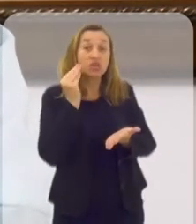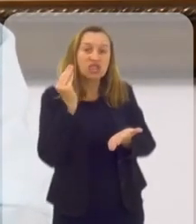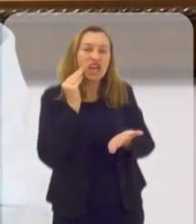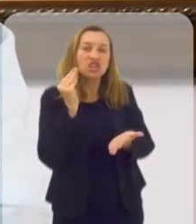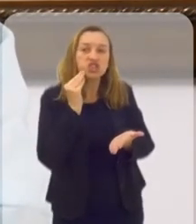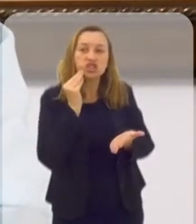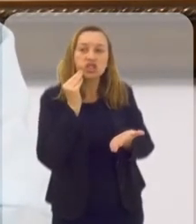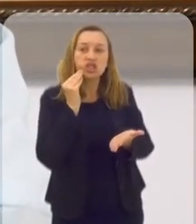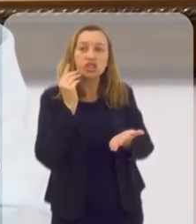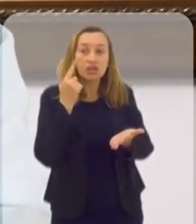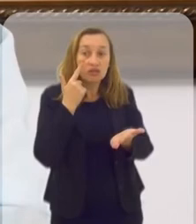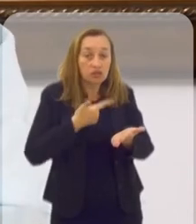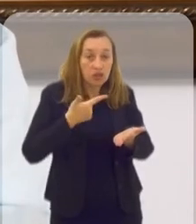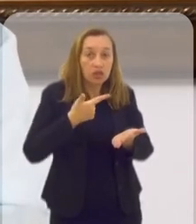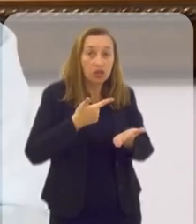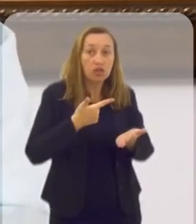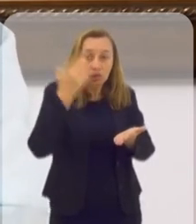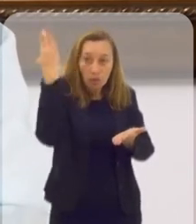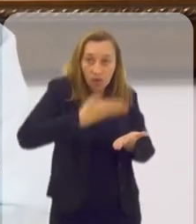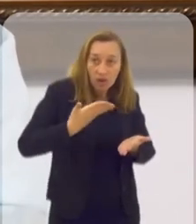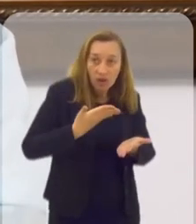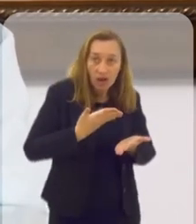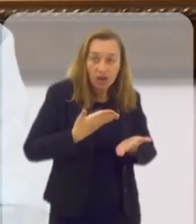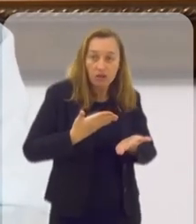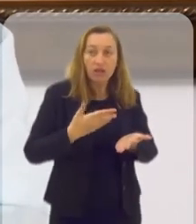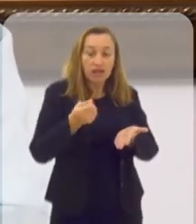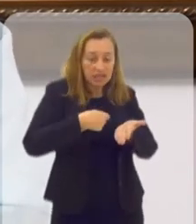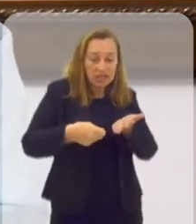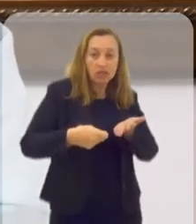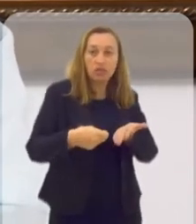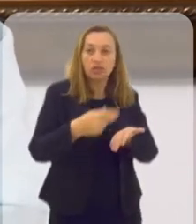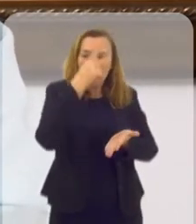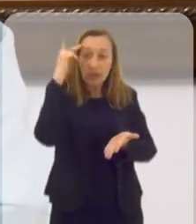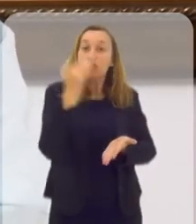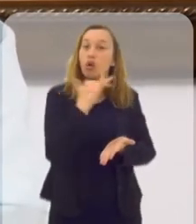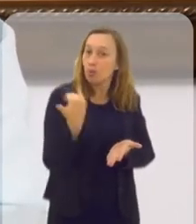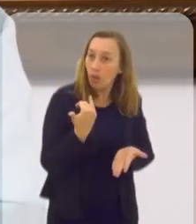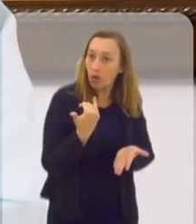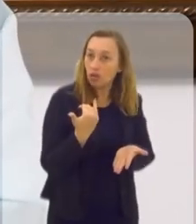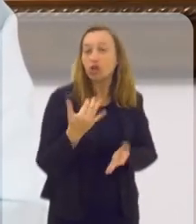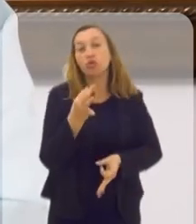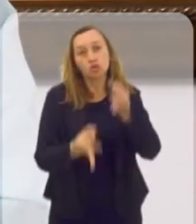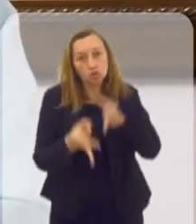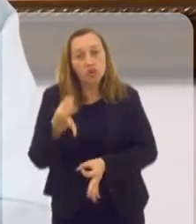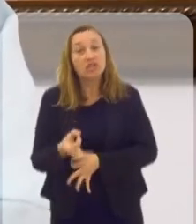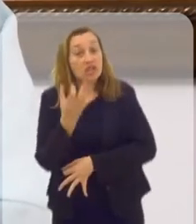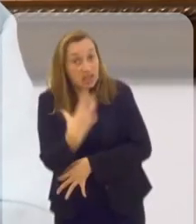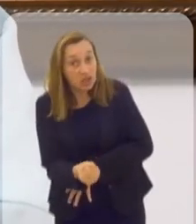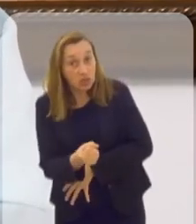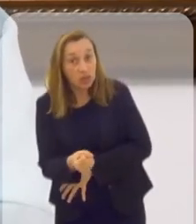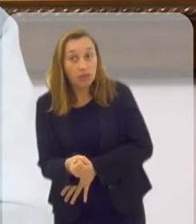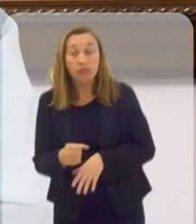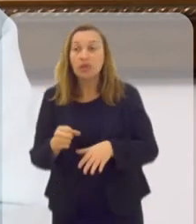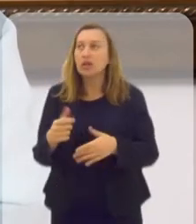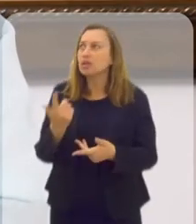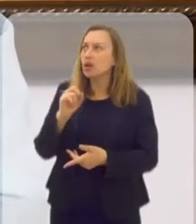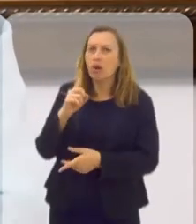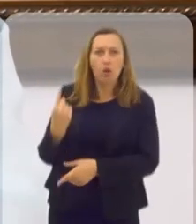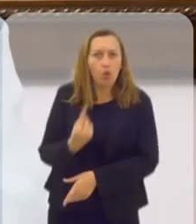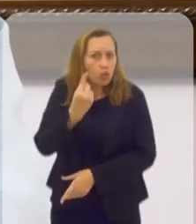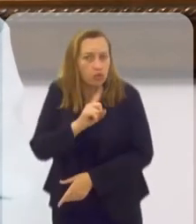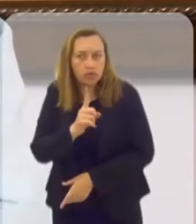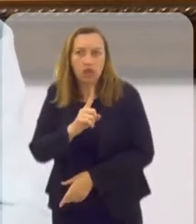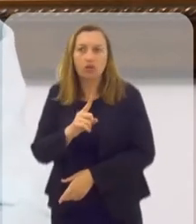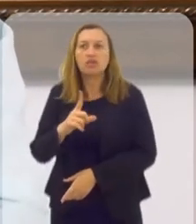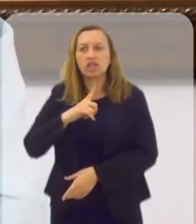testes grafoscópicos e se reconheceu como uma assinatura do indivíduo. O Que juiz lindo. aceitou isso, né? E não é